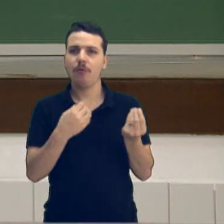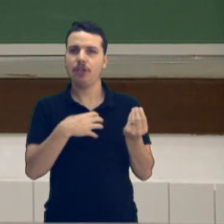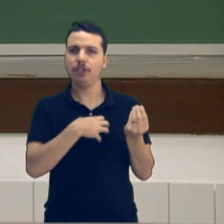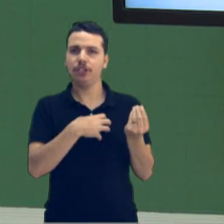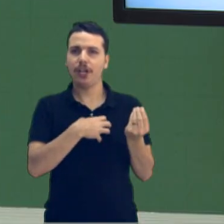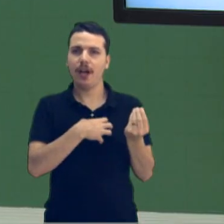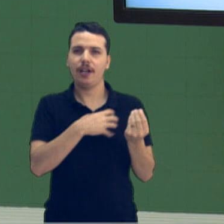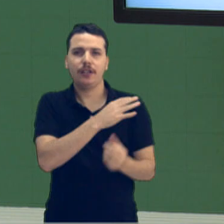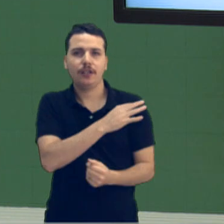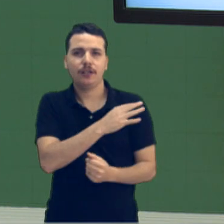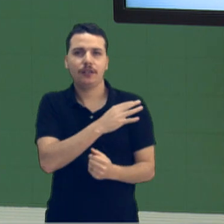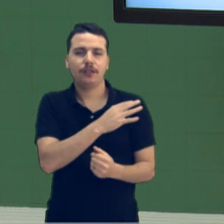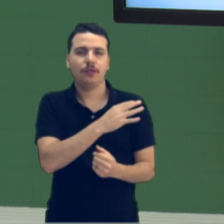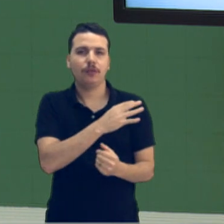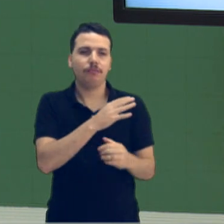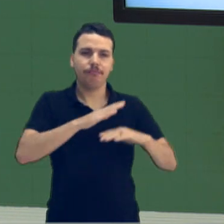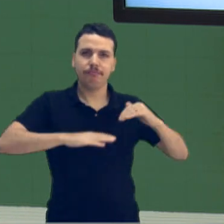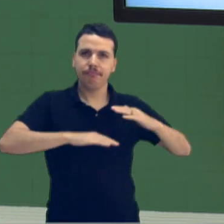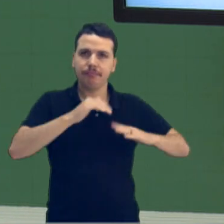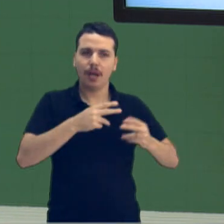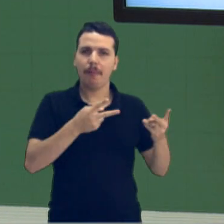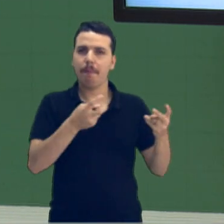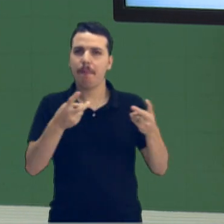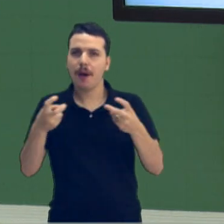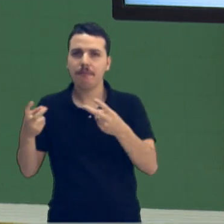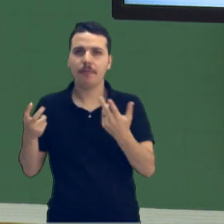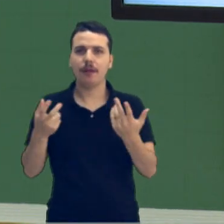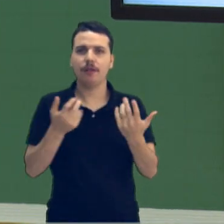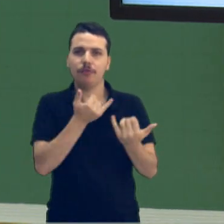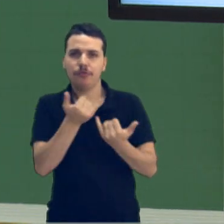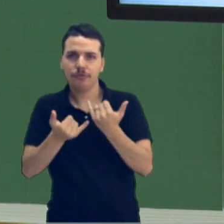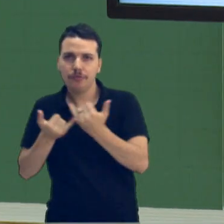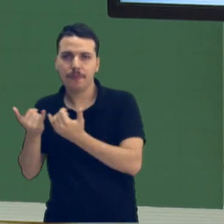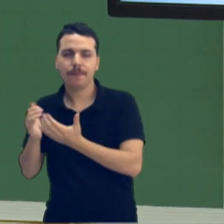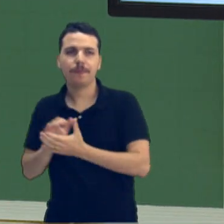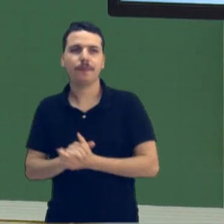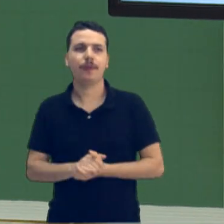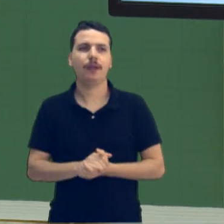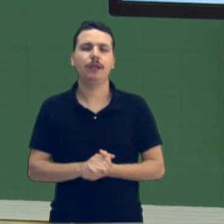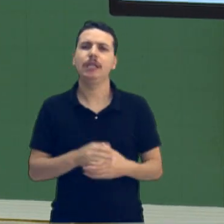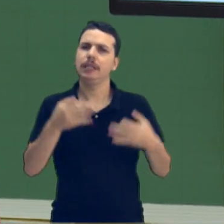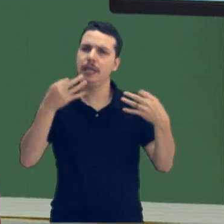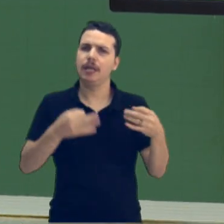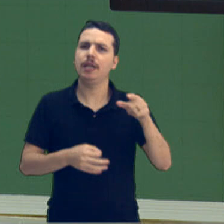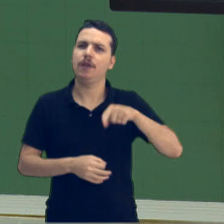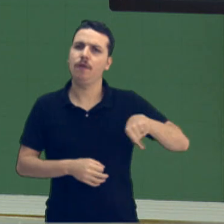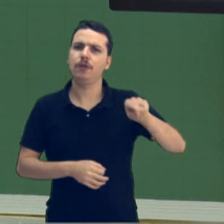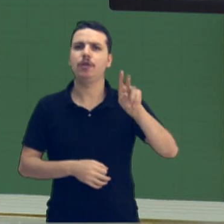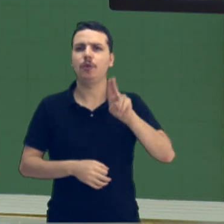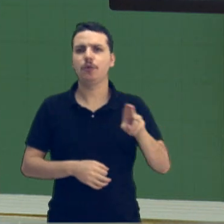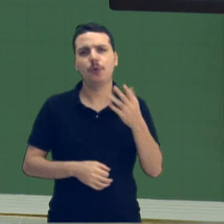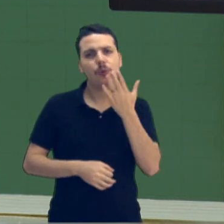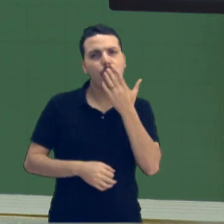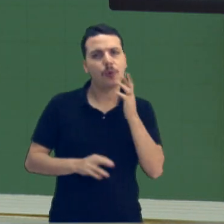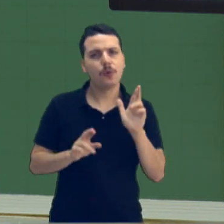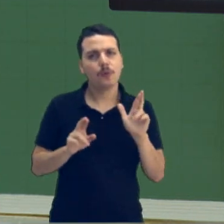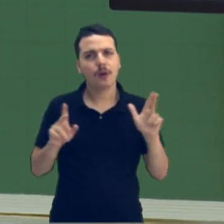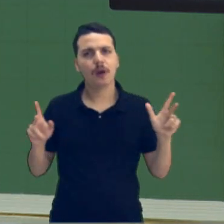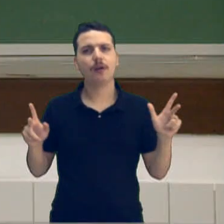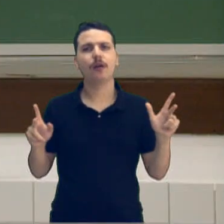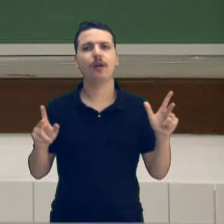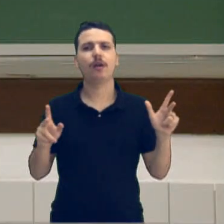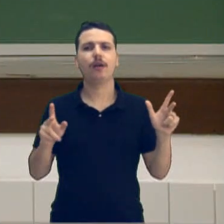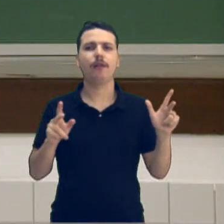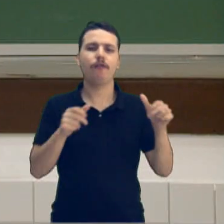formas táticas de ver o jogo, né? E aí, com certeza, vocês devem ter usado cores diferentes,